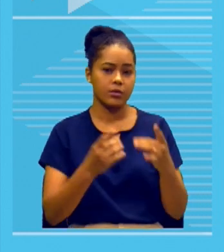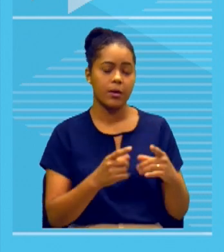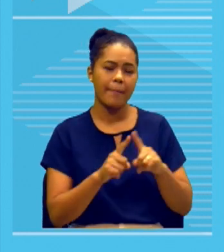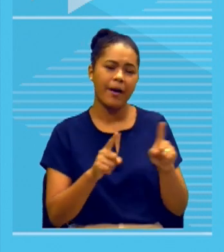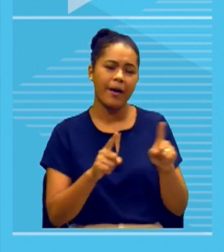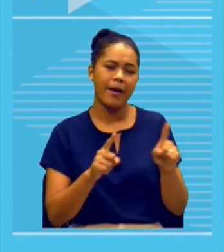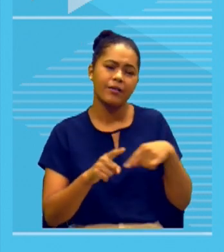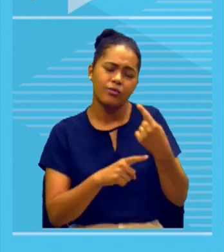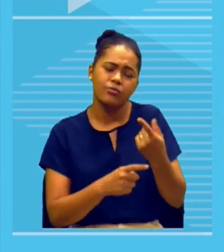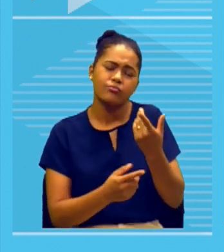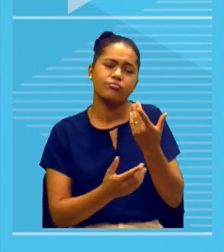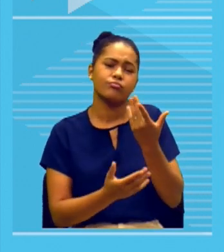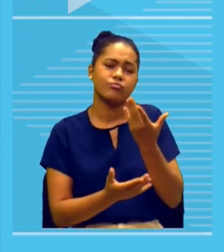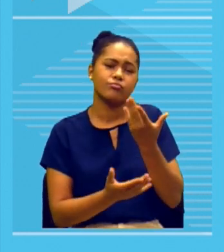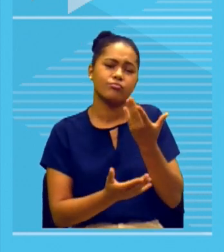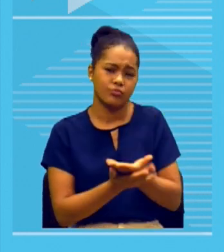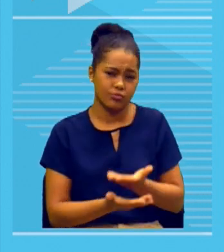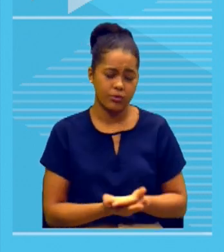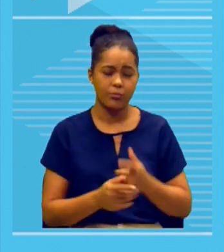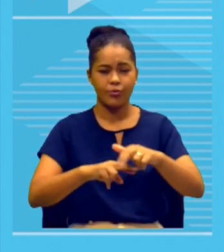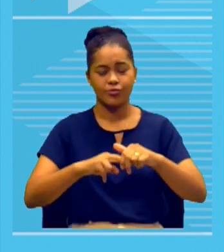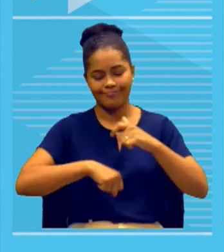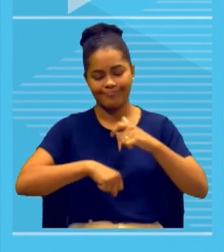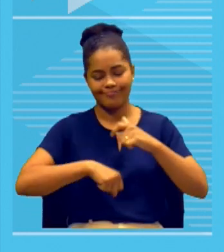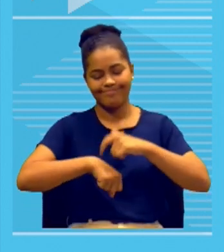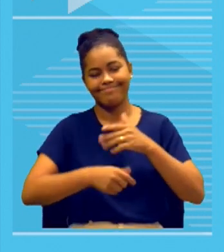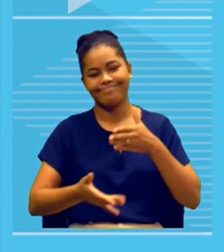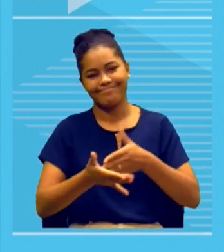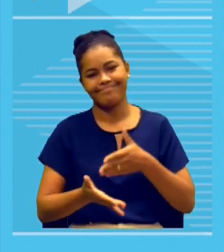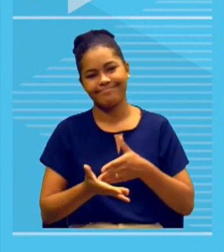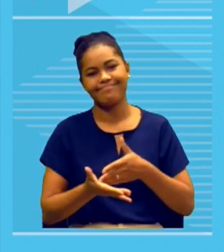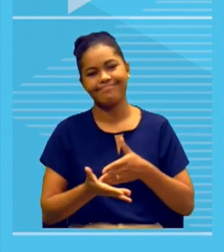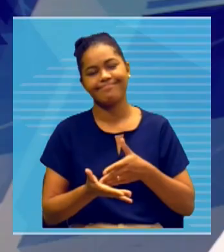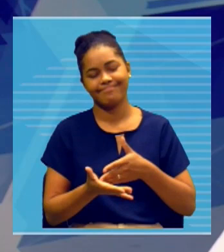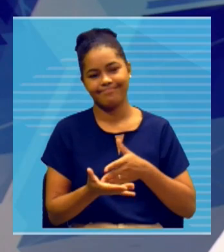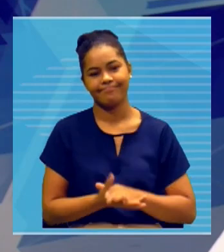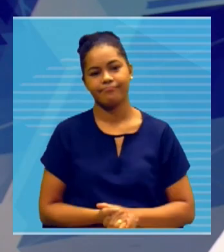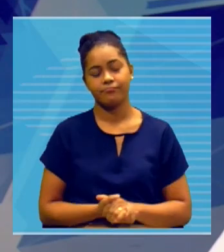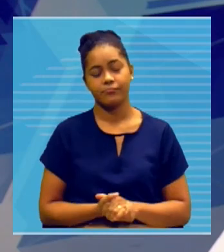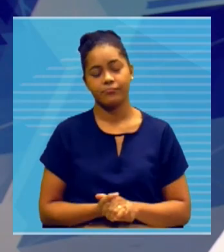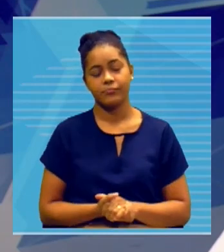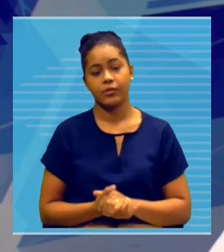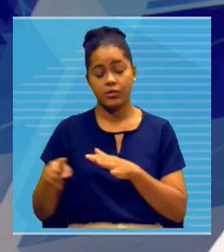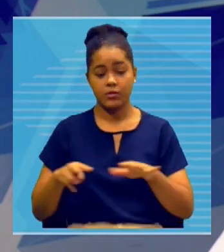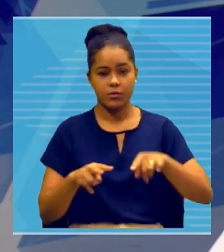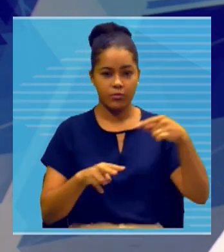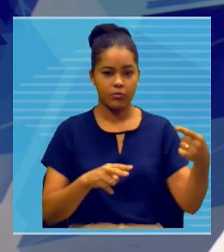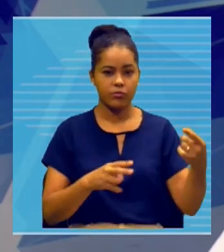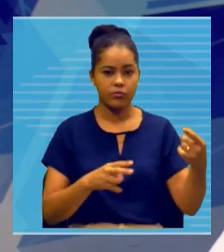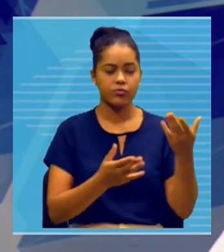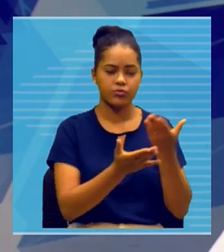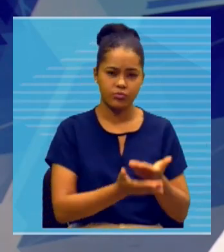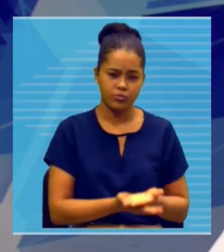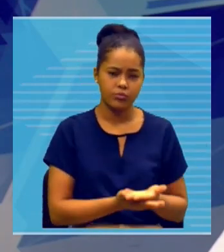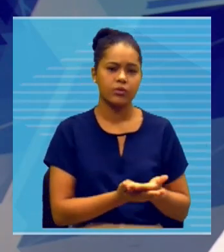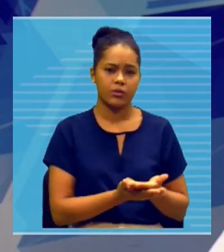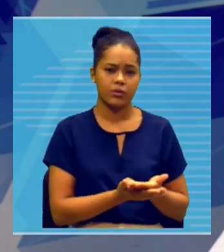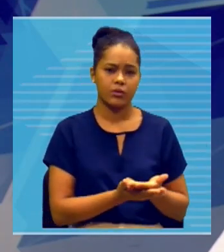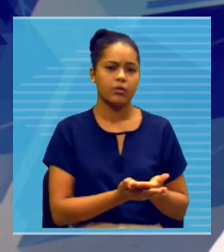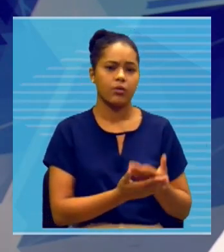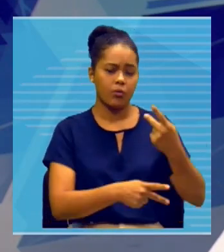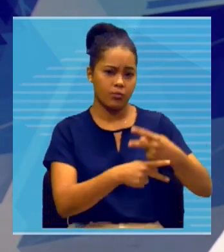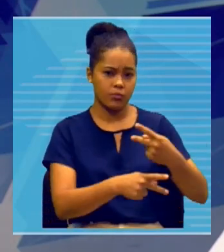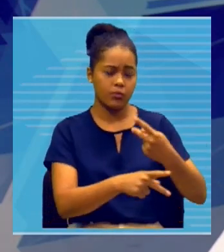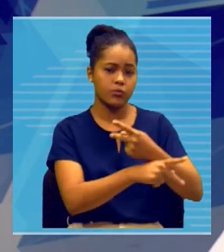um outro momento tá bom porque o nosso tempo encerrou e a gente na próxima semana fala sobre os casos de colocação